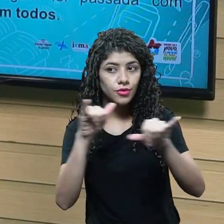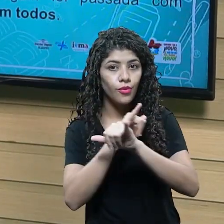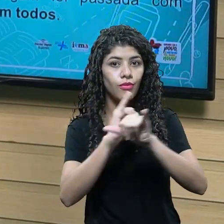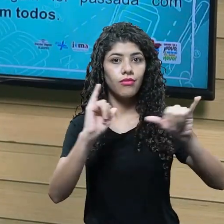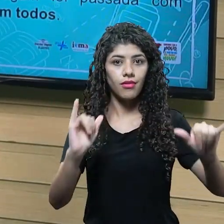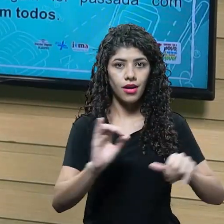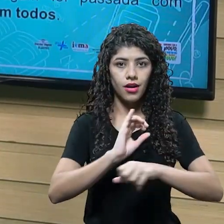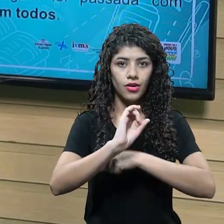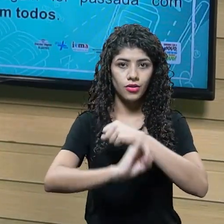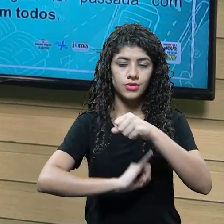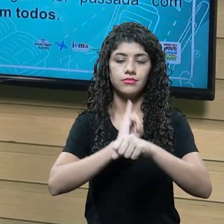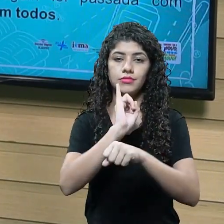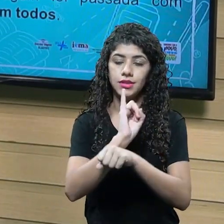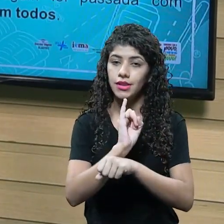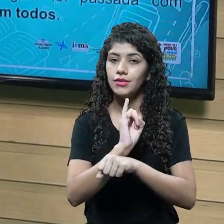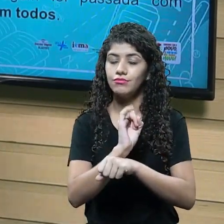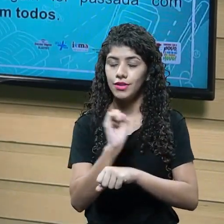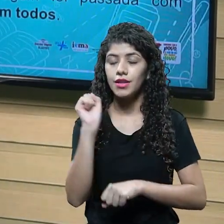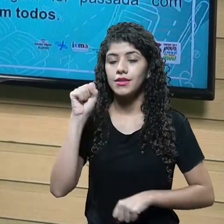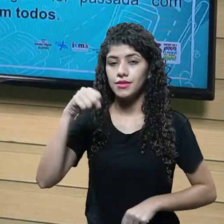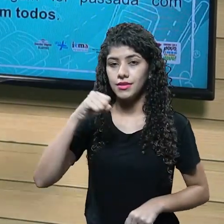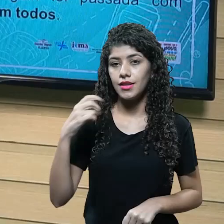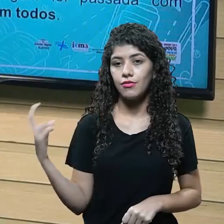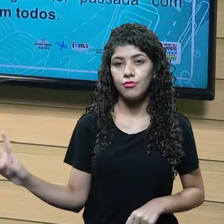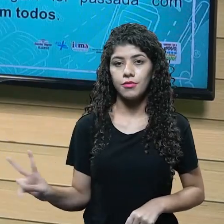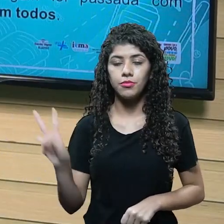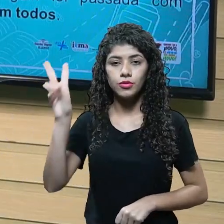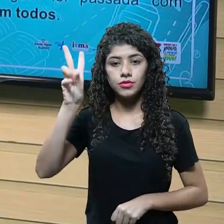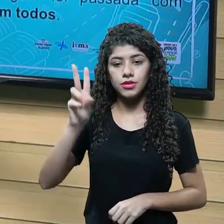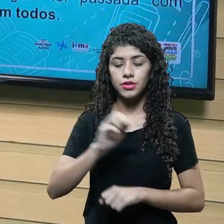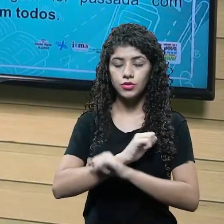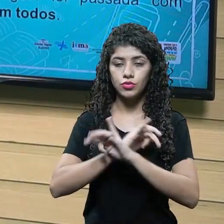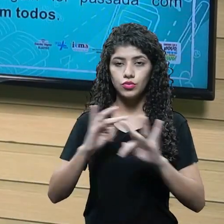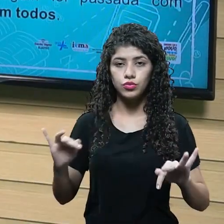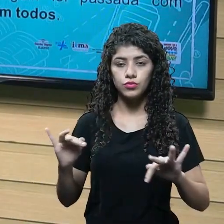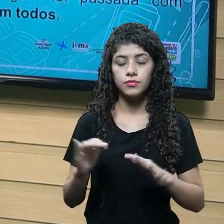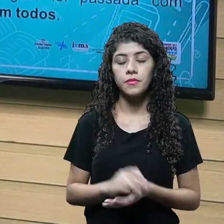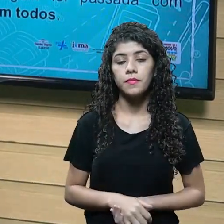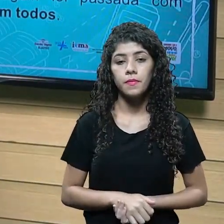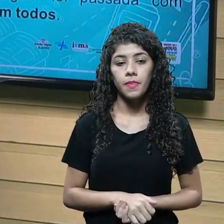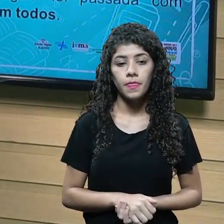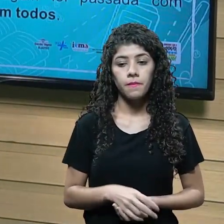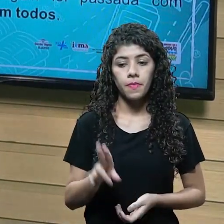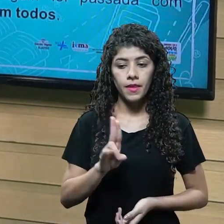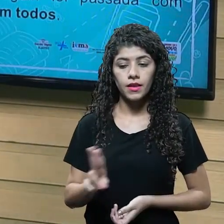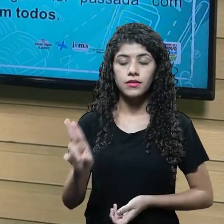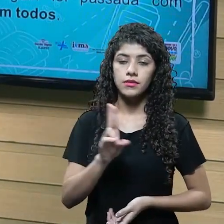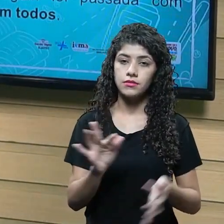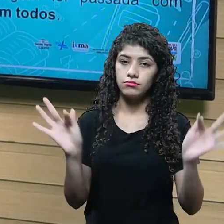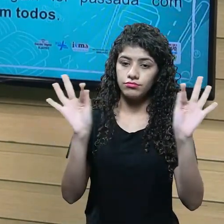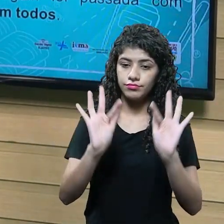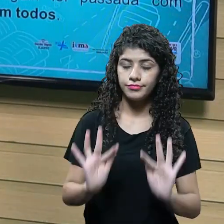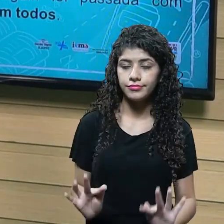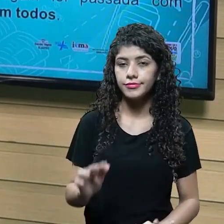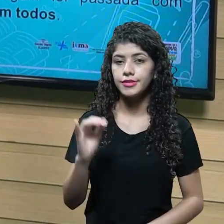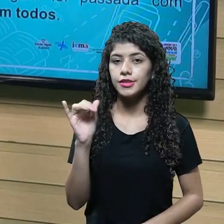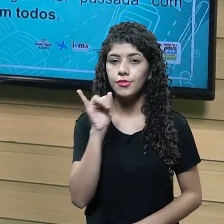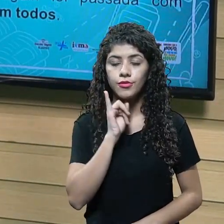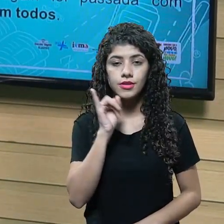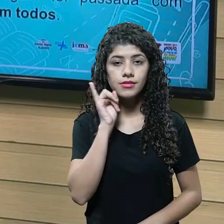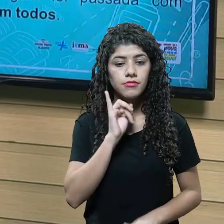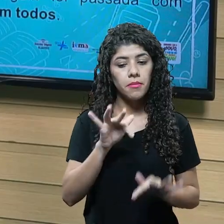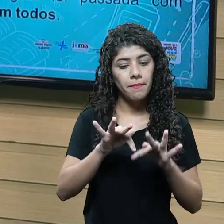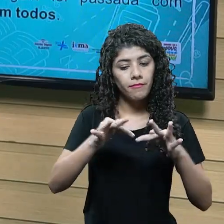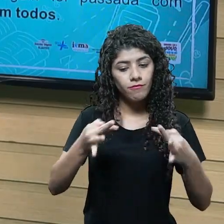guerrilha dela, aí sim teve um alcance muito grande. Então a propaganda da Coca-Cola, utilizando a máquina da felicidade, é um exemplo fino e muito